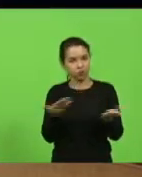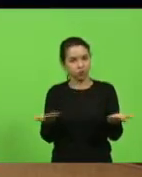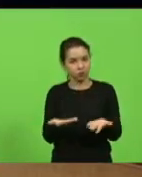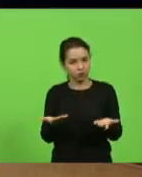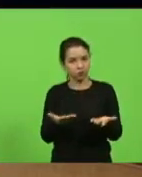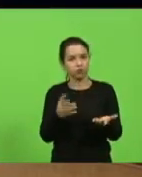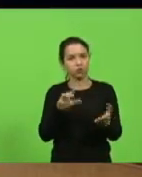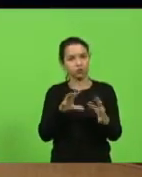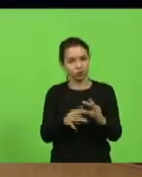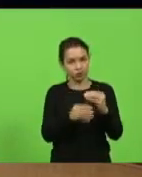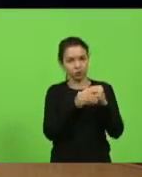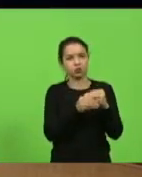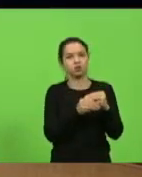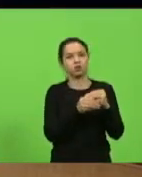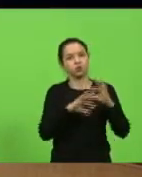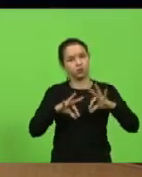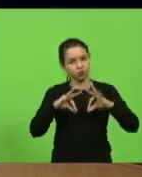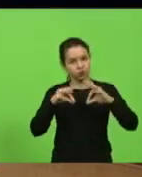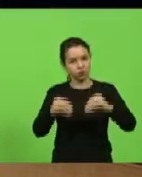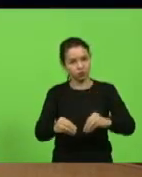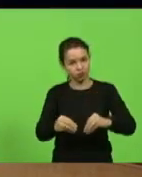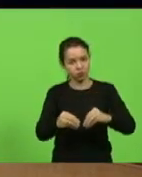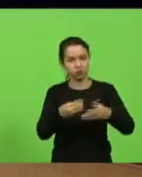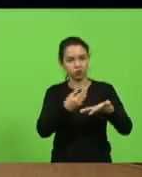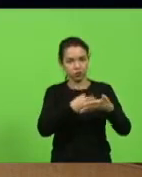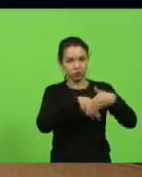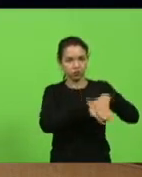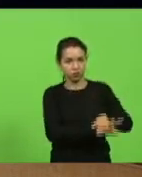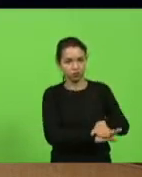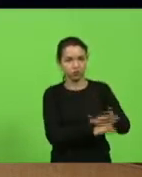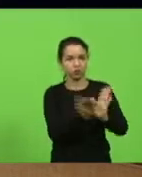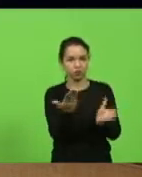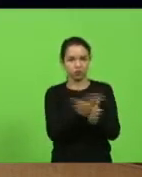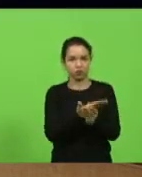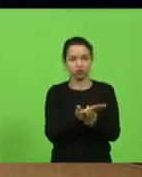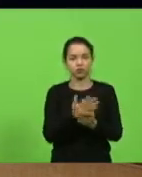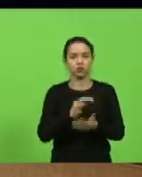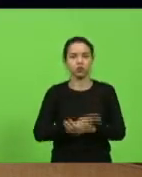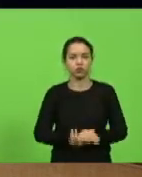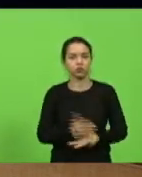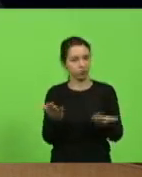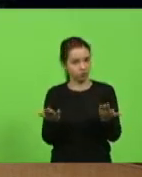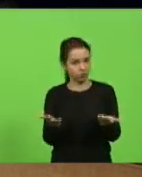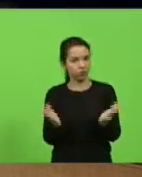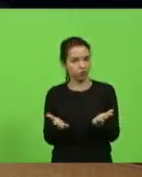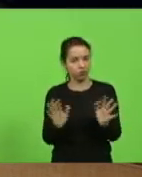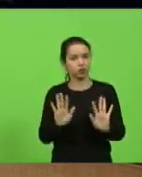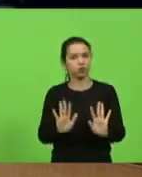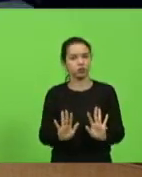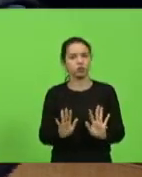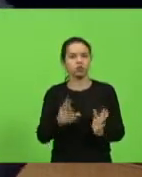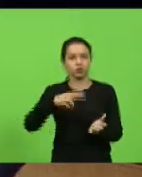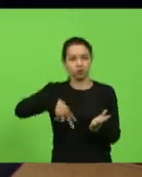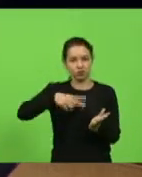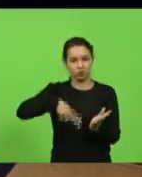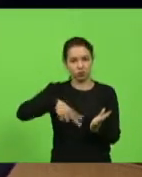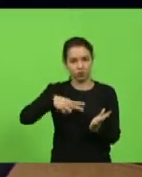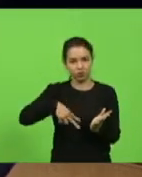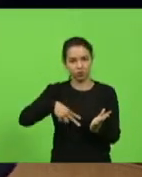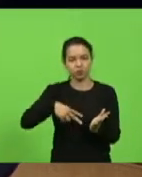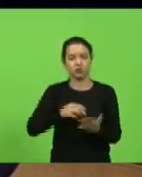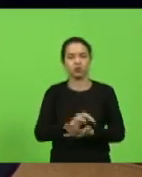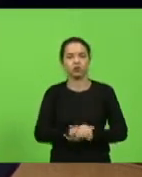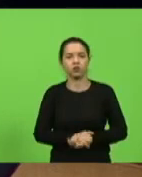juntada de forma integral aos autos do presente processo. Mas vou partir para a leitura, senhor presidente e senhoras e